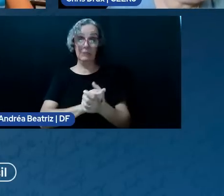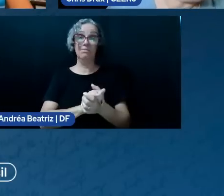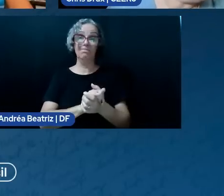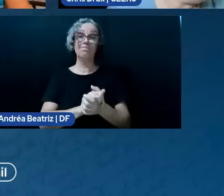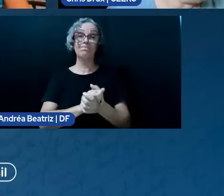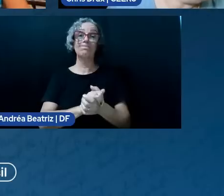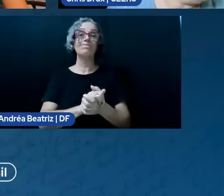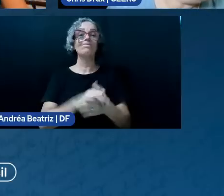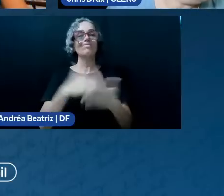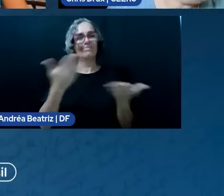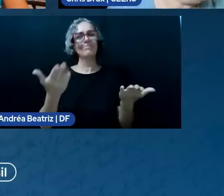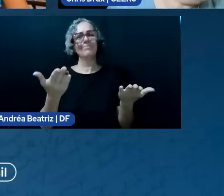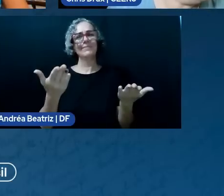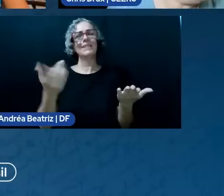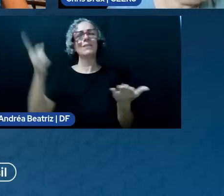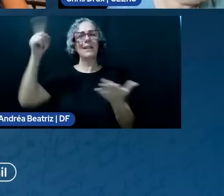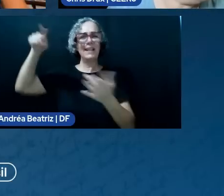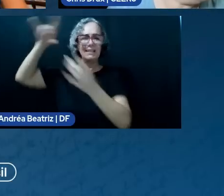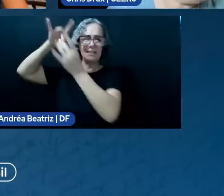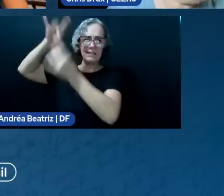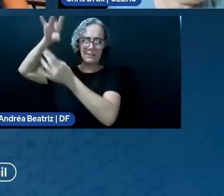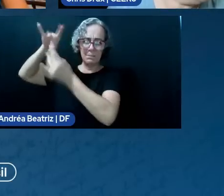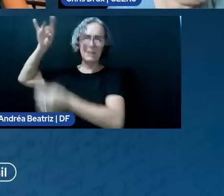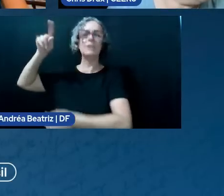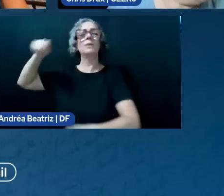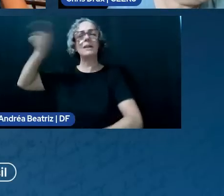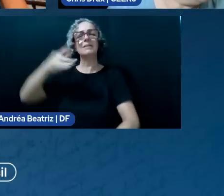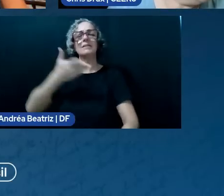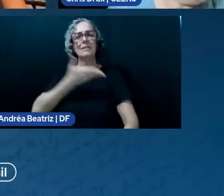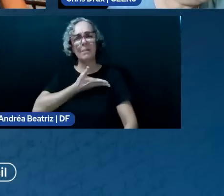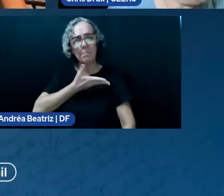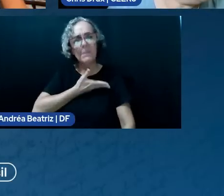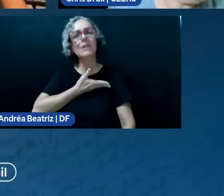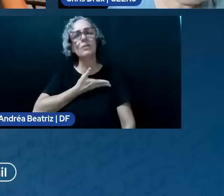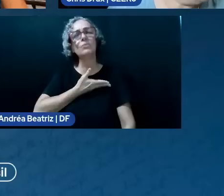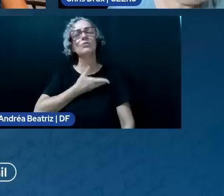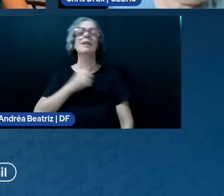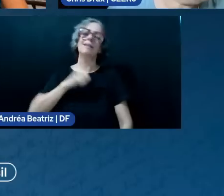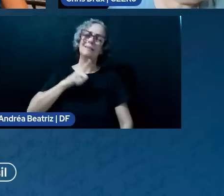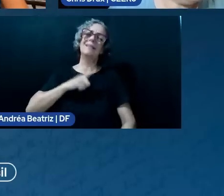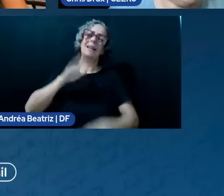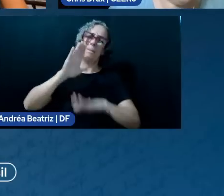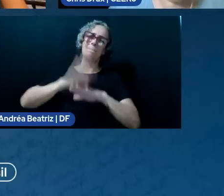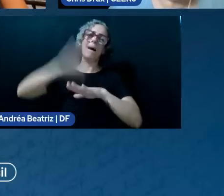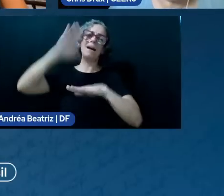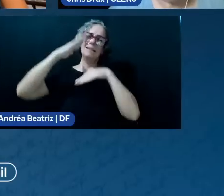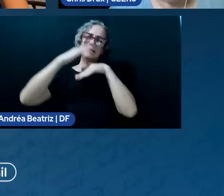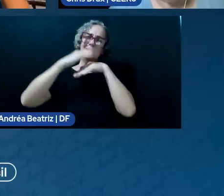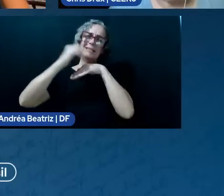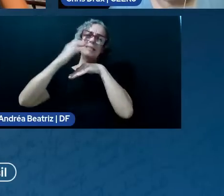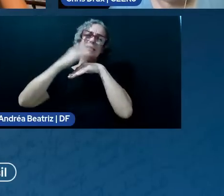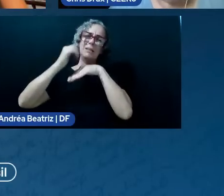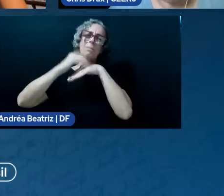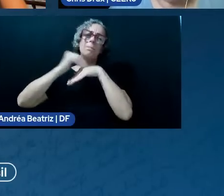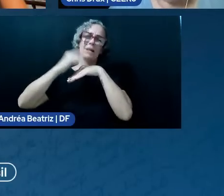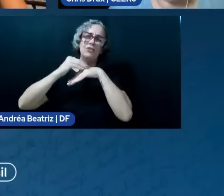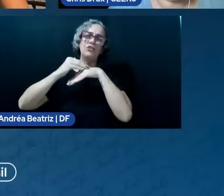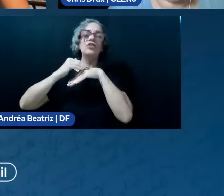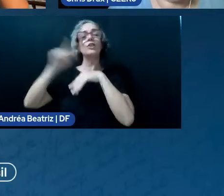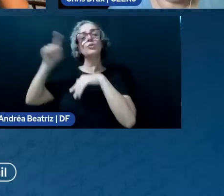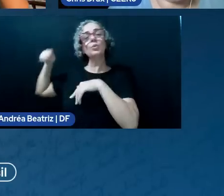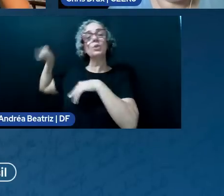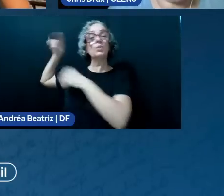esses espíritos, esses amigos nos devotam mais simpatia do que os espíritos estranhos e, de forma